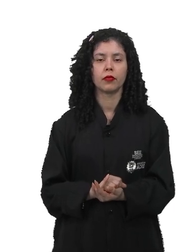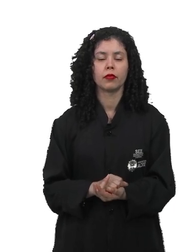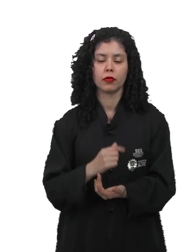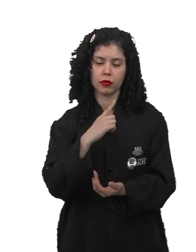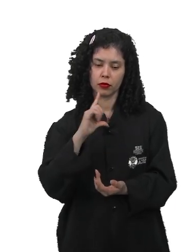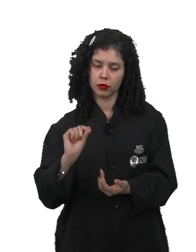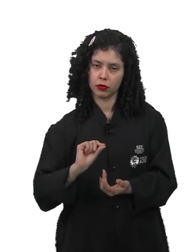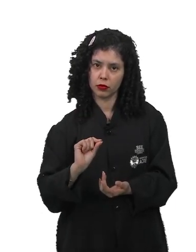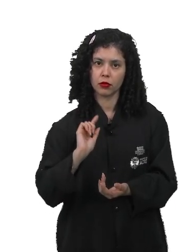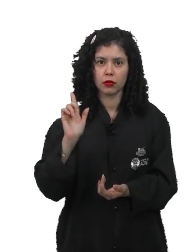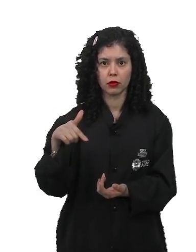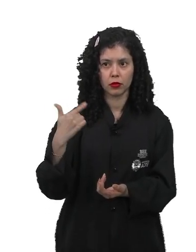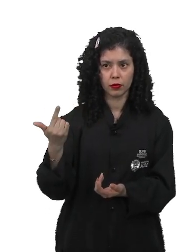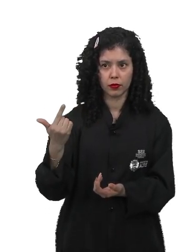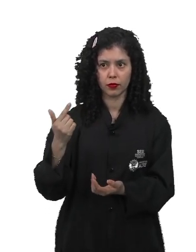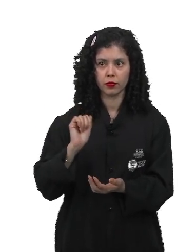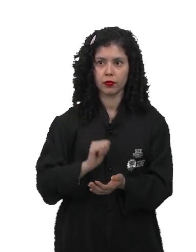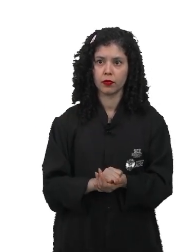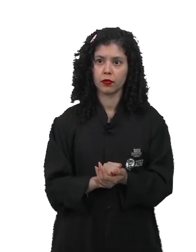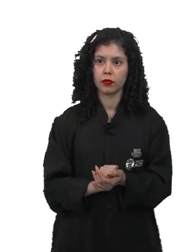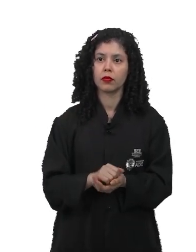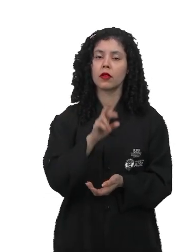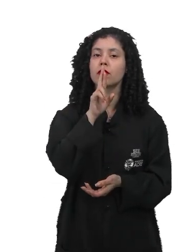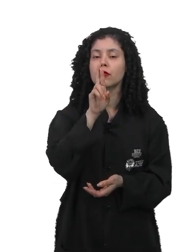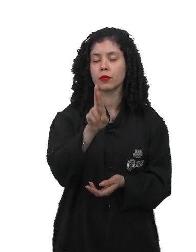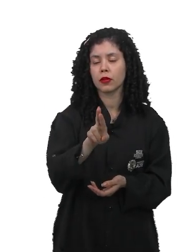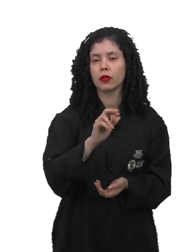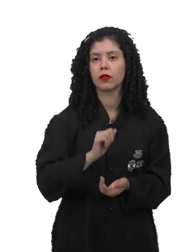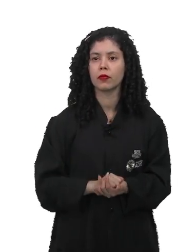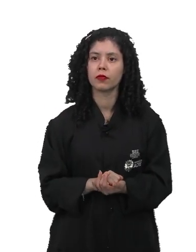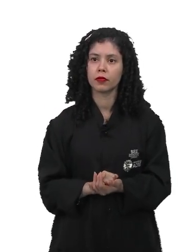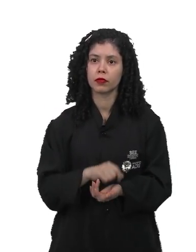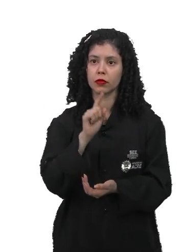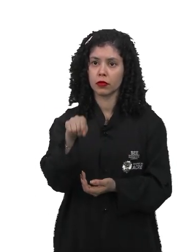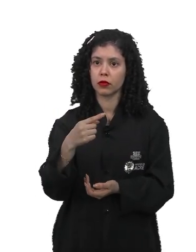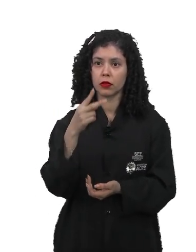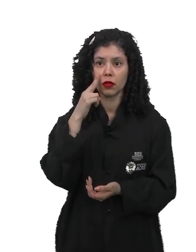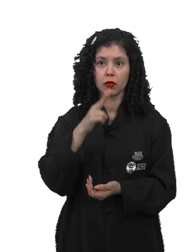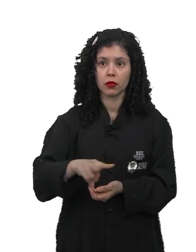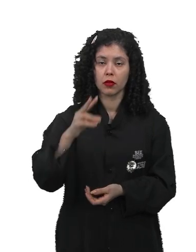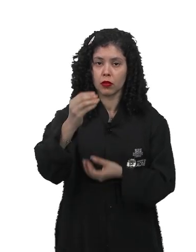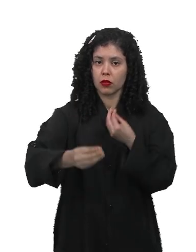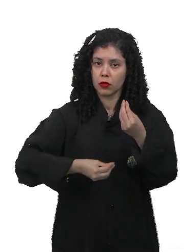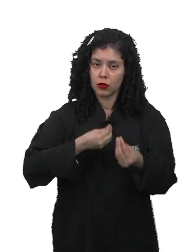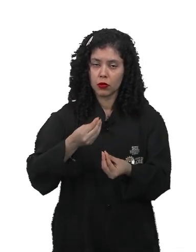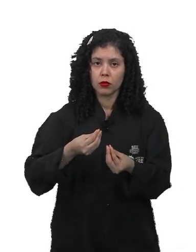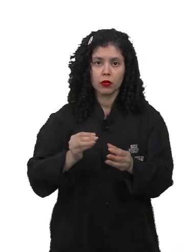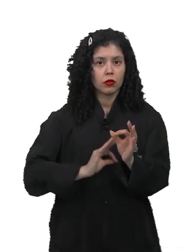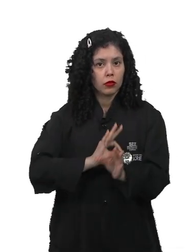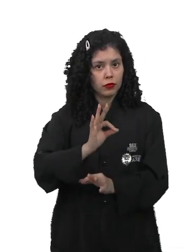Depois da inclusão, nós vamos para as soluções e é ali que nós vamos ver como que isso vai